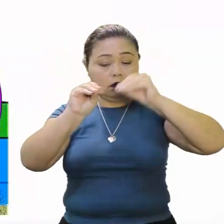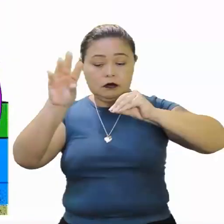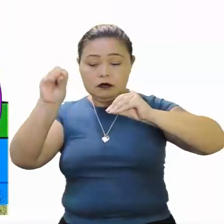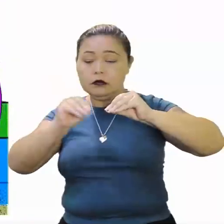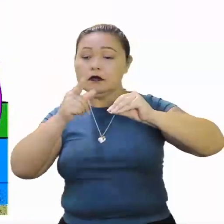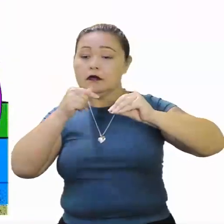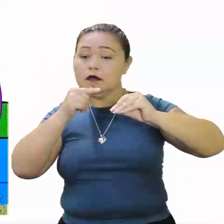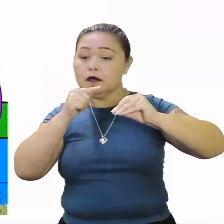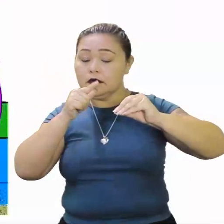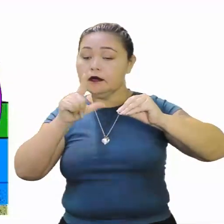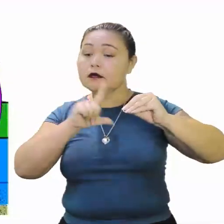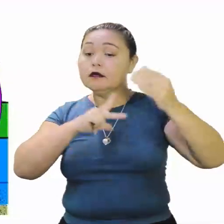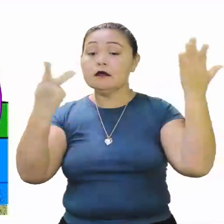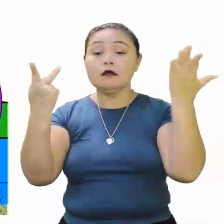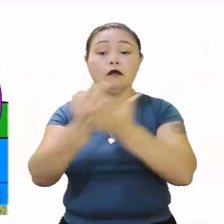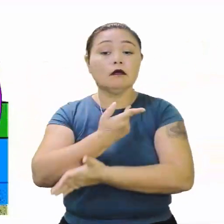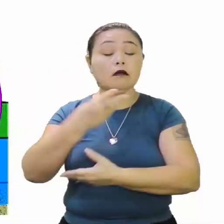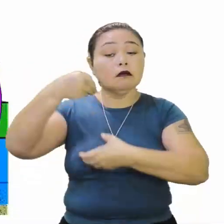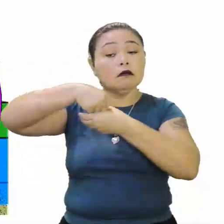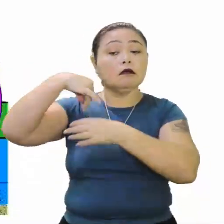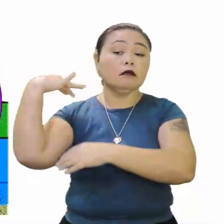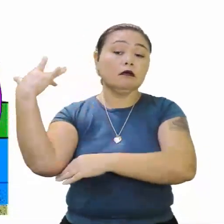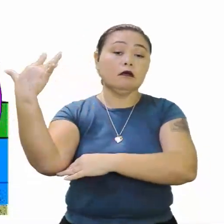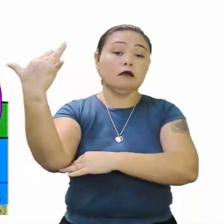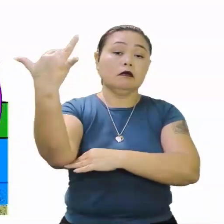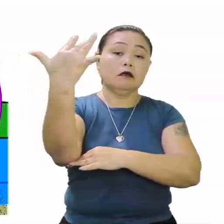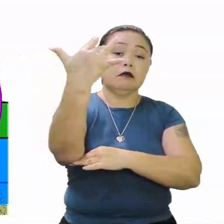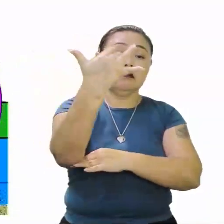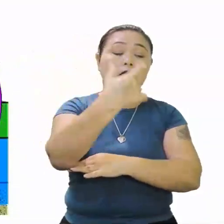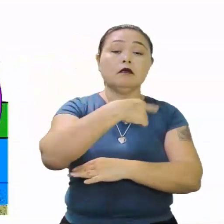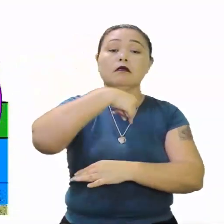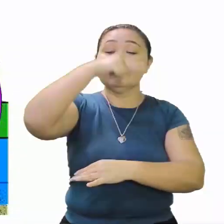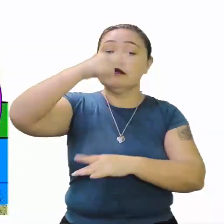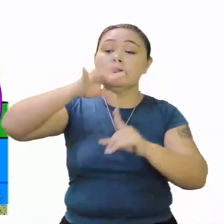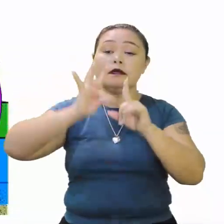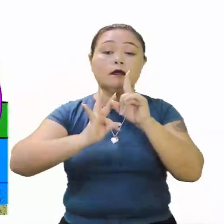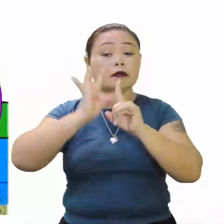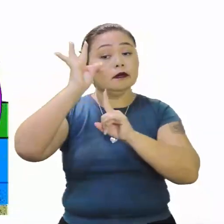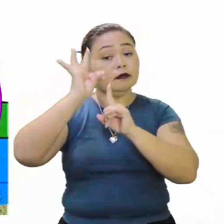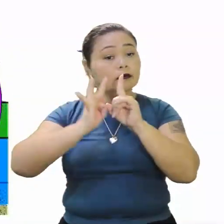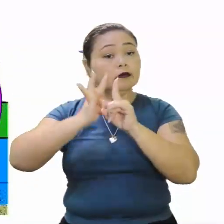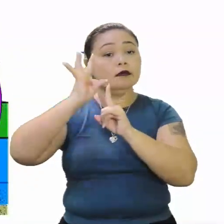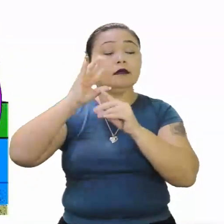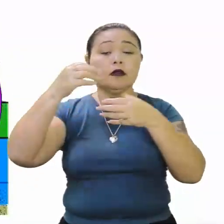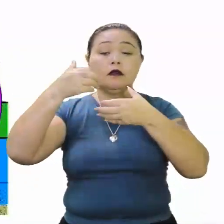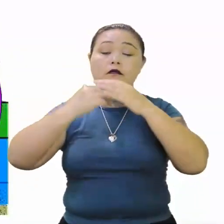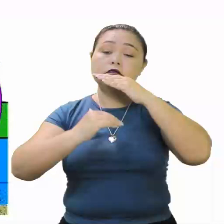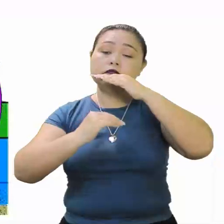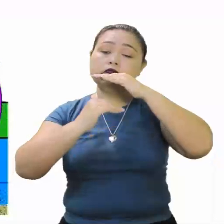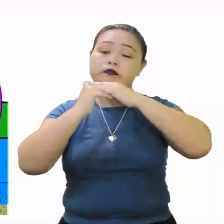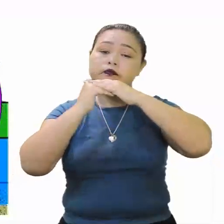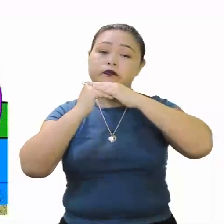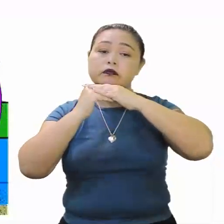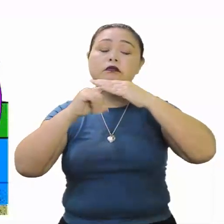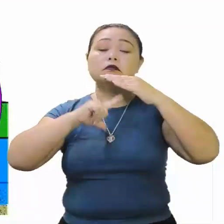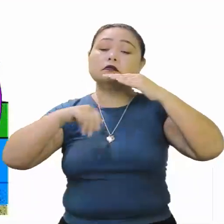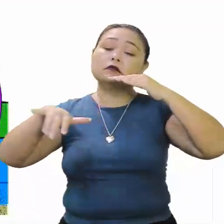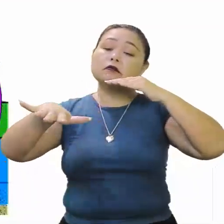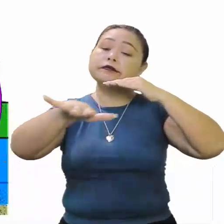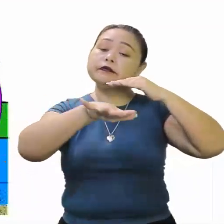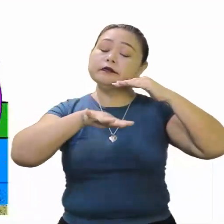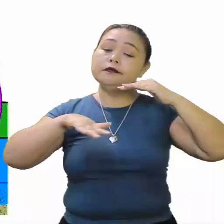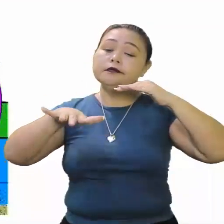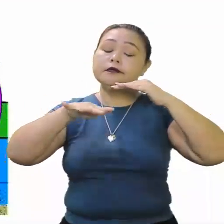na natureza em razão das variações de temperatura e de pressão que ocorrem no meio